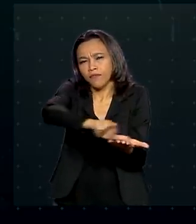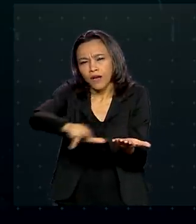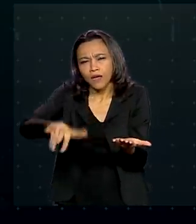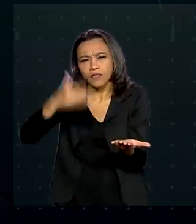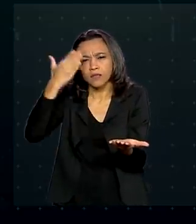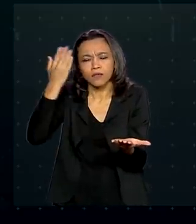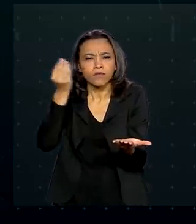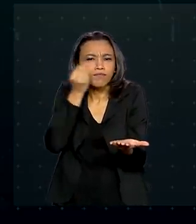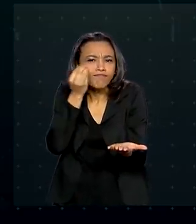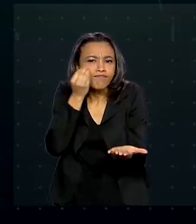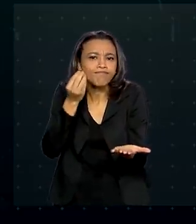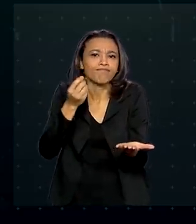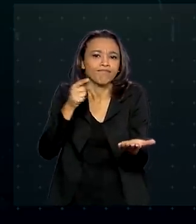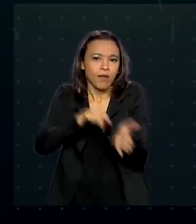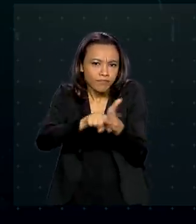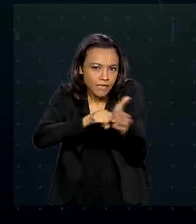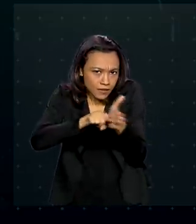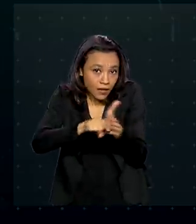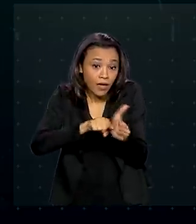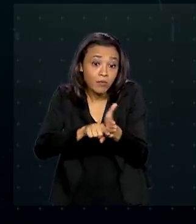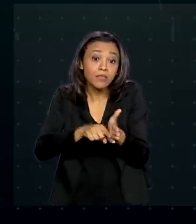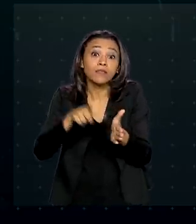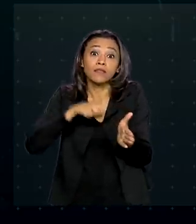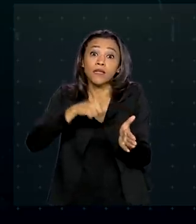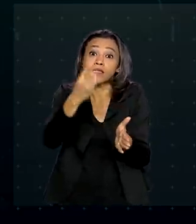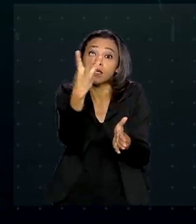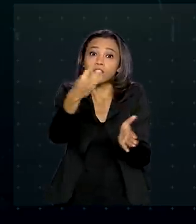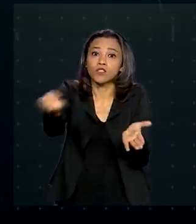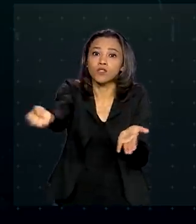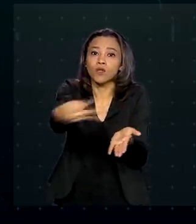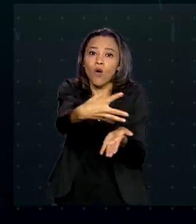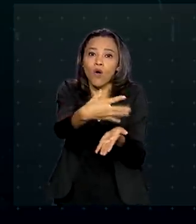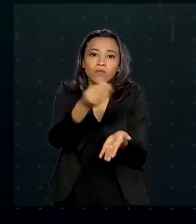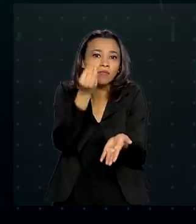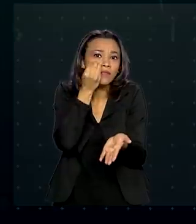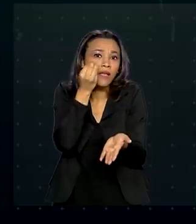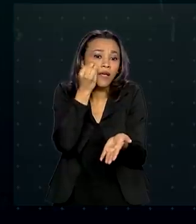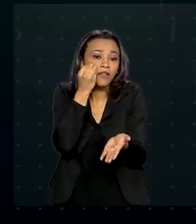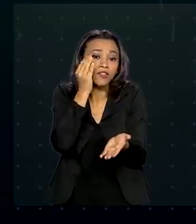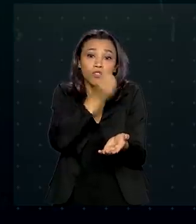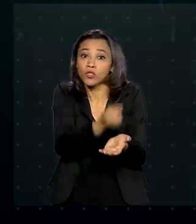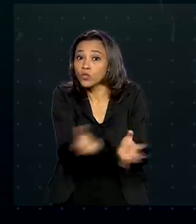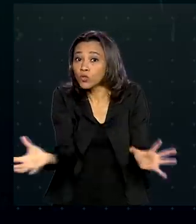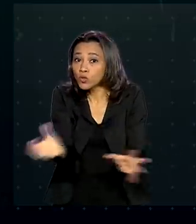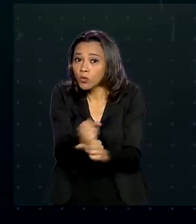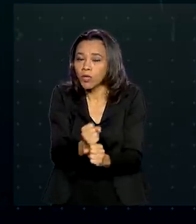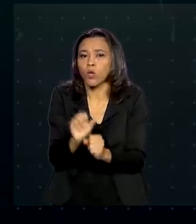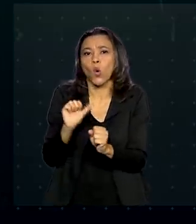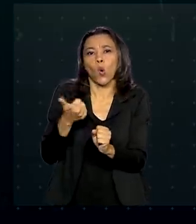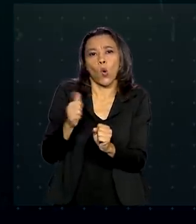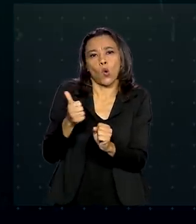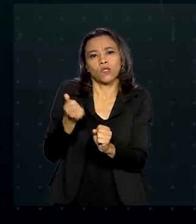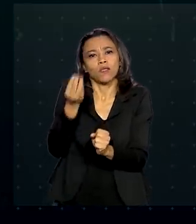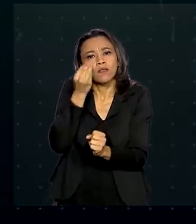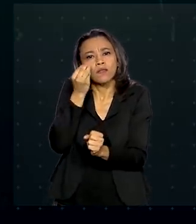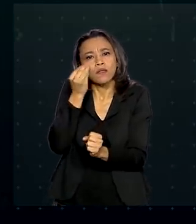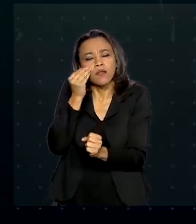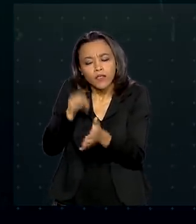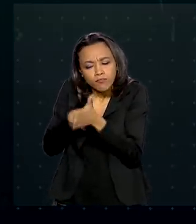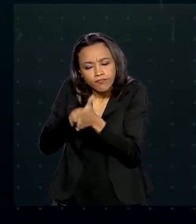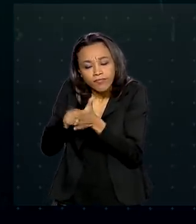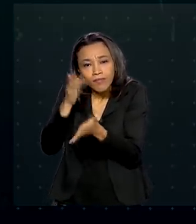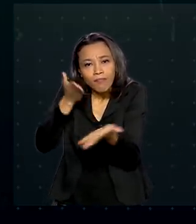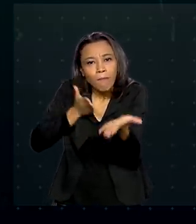coronavírus, a Anvisa aprovou mais três novos testes. Com isso, já são 11 testes aprovados pela agência